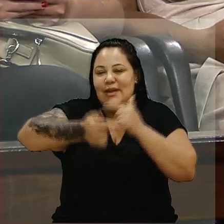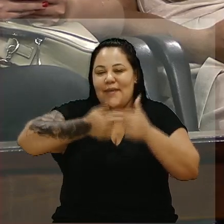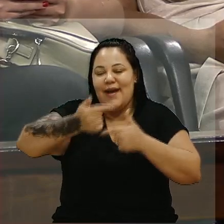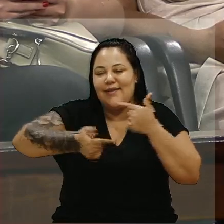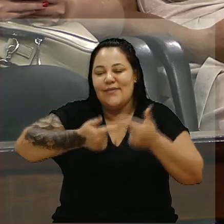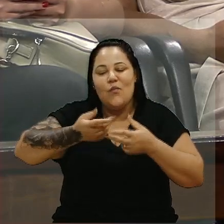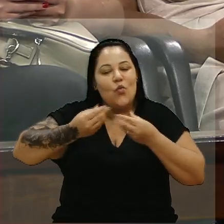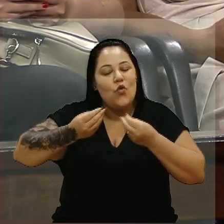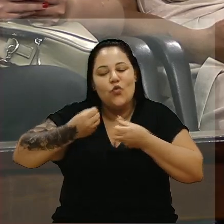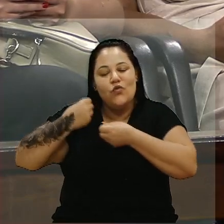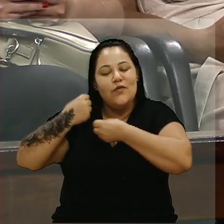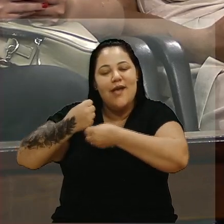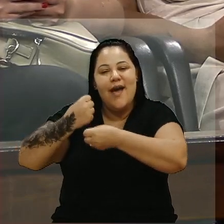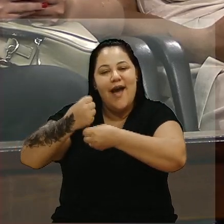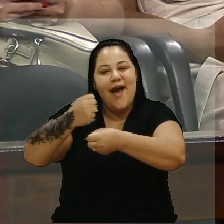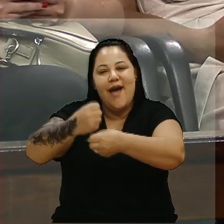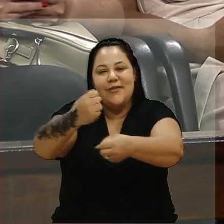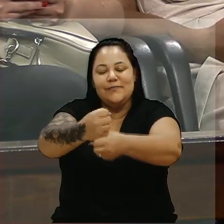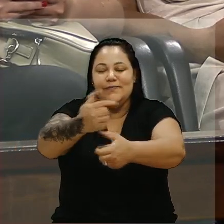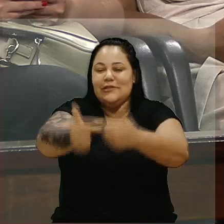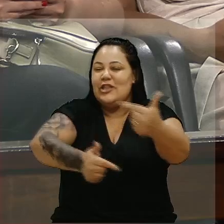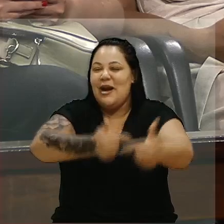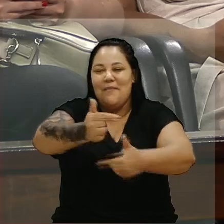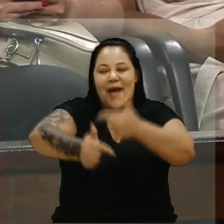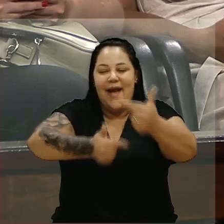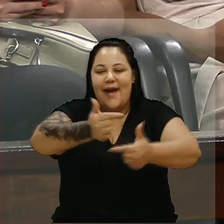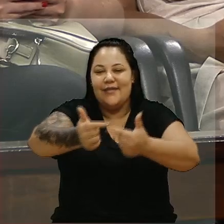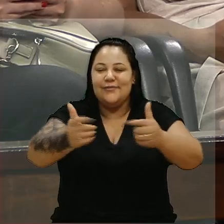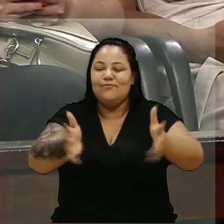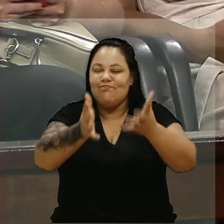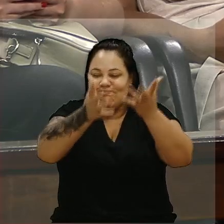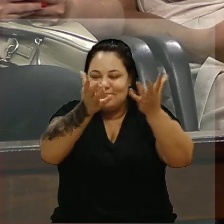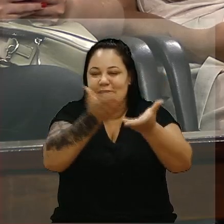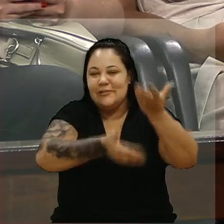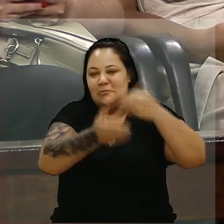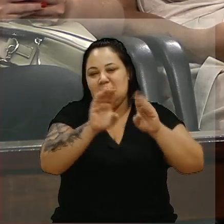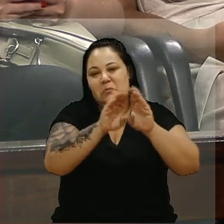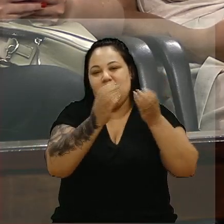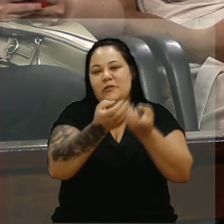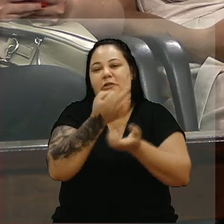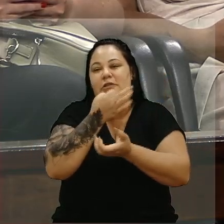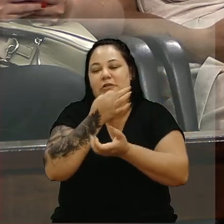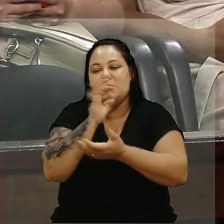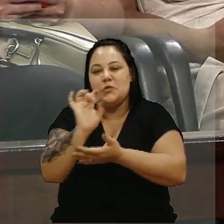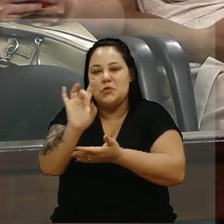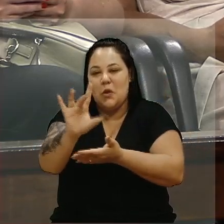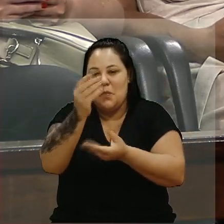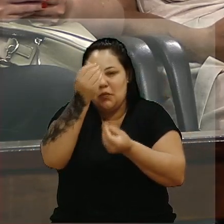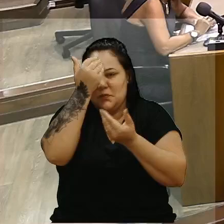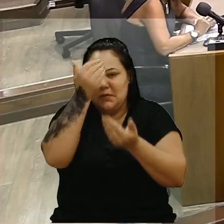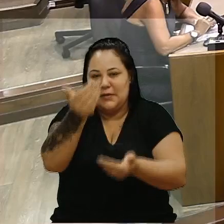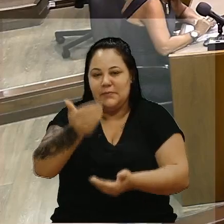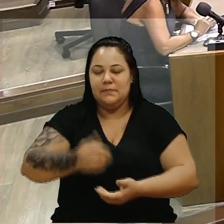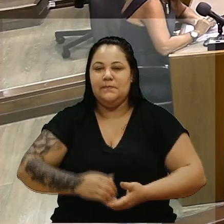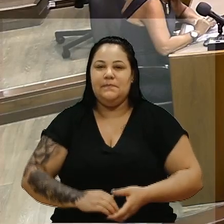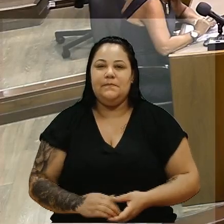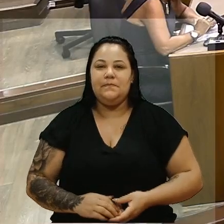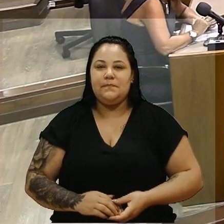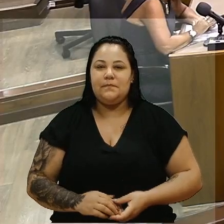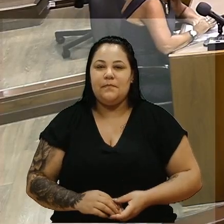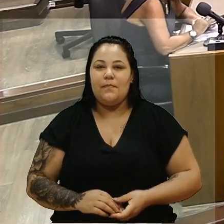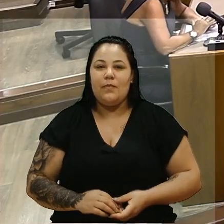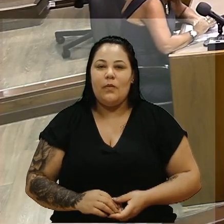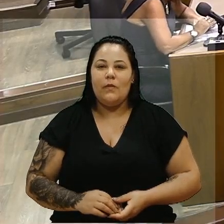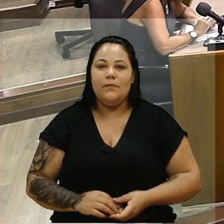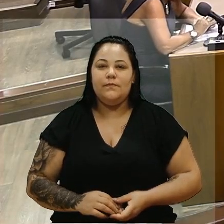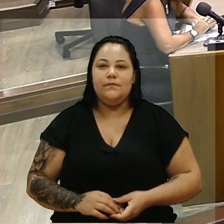anos de muito trabalho e serviço para a comunidade caxiense. Era isso, muito obrigada. Obrigado, vereadora